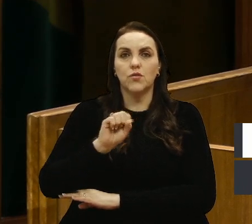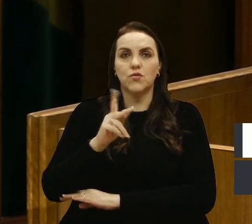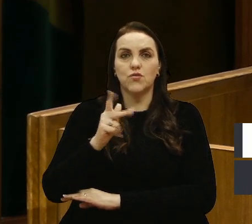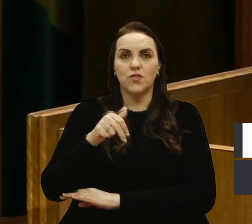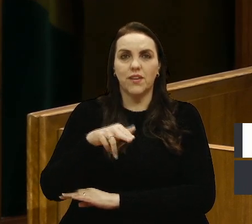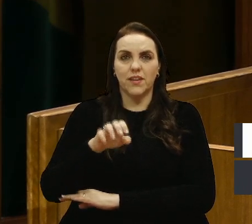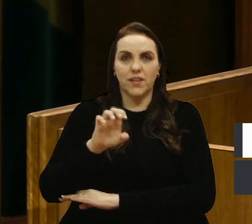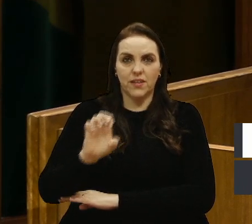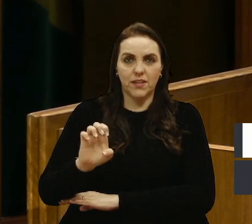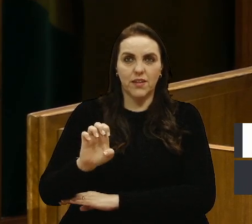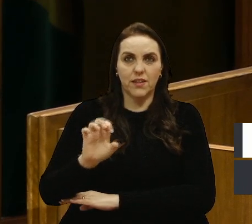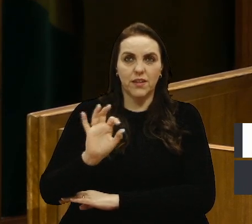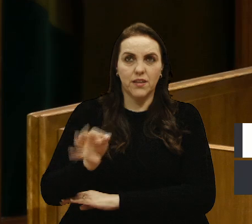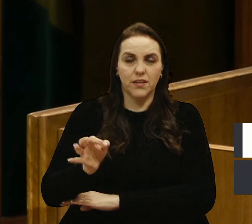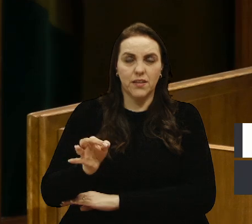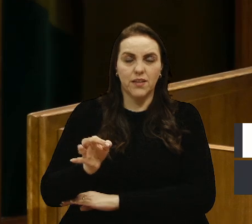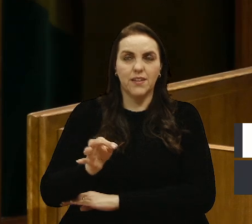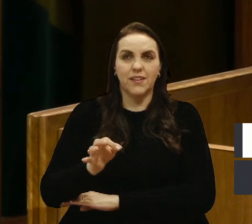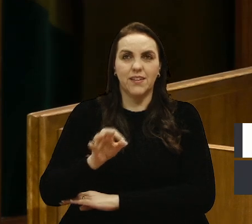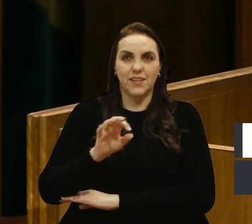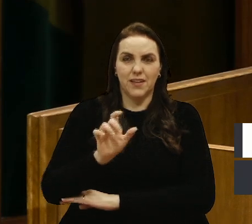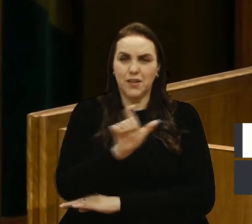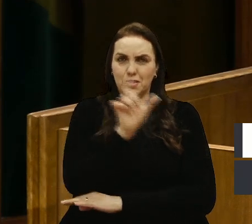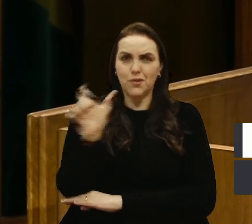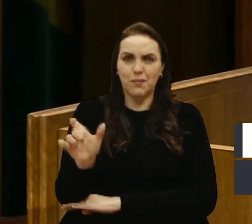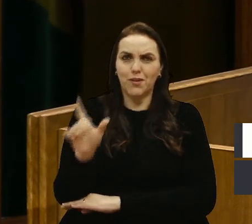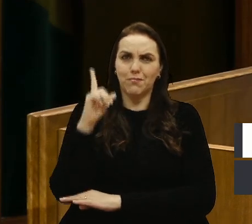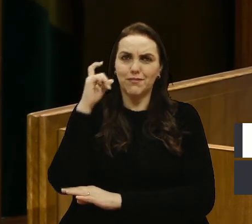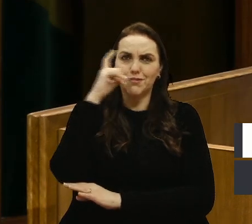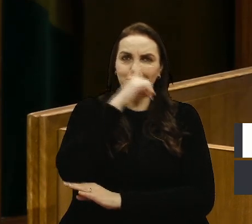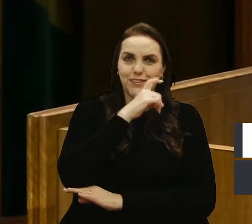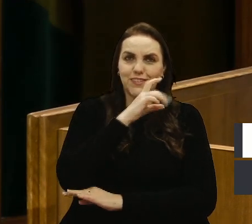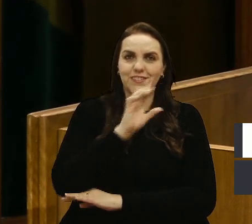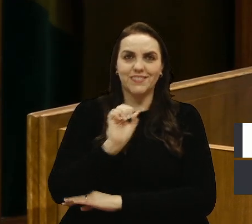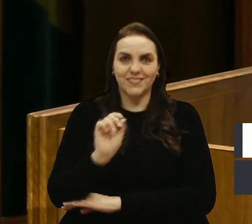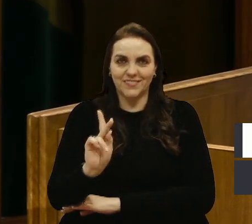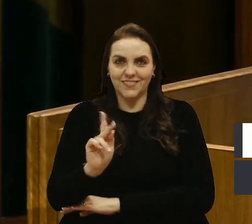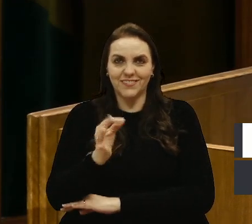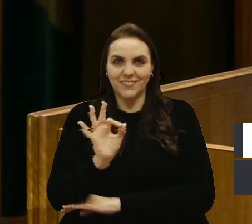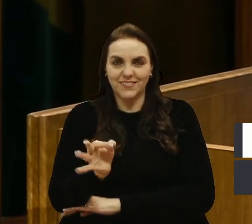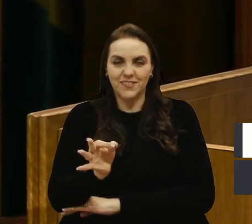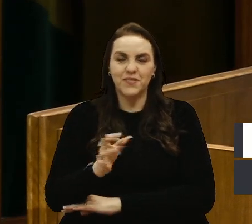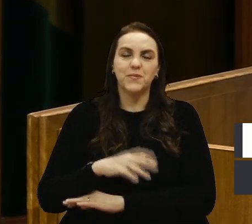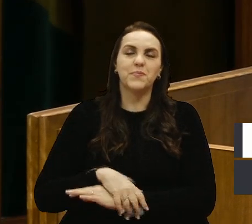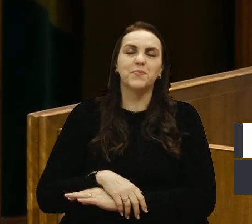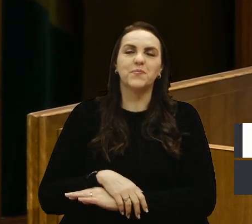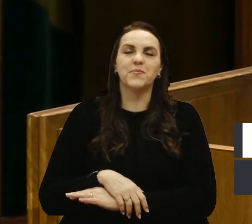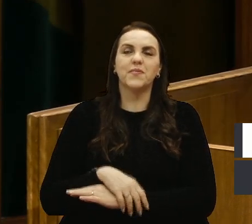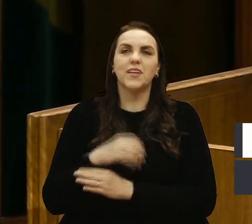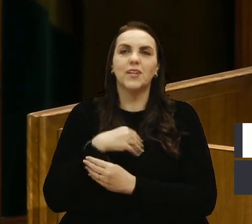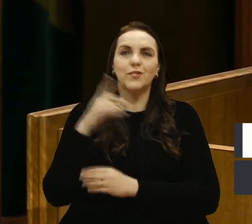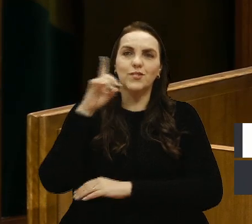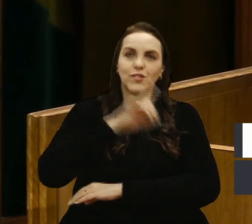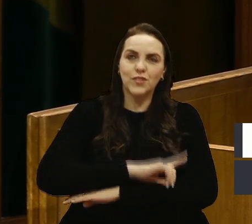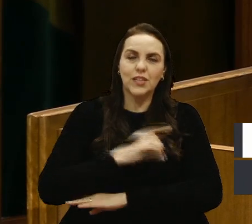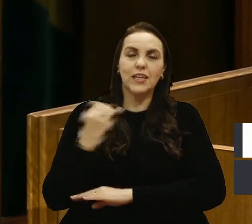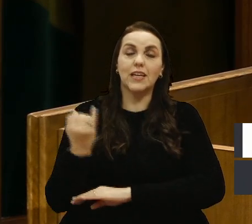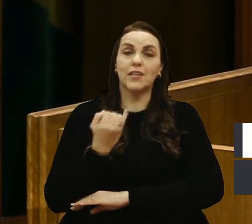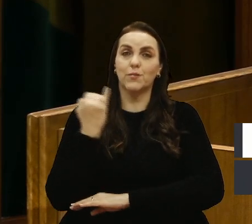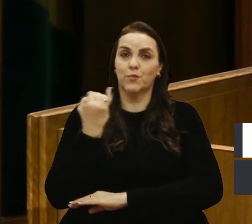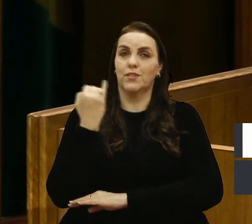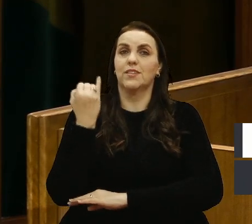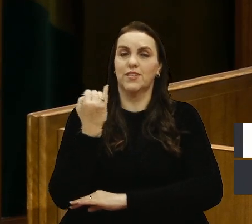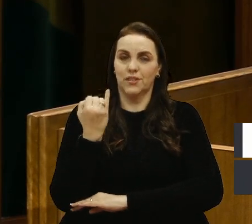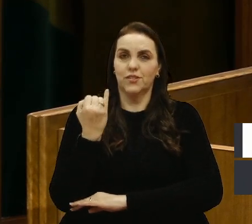que fala, Eduardo Kertzger? É difícil, mas está bem. Então hoje é um dia muito importante para